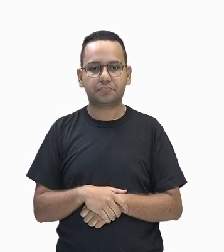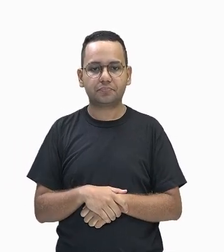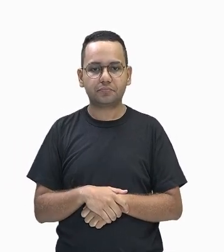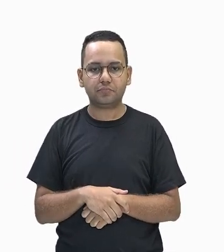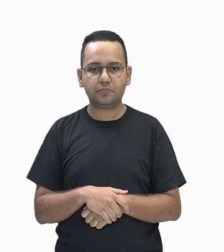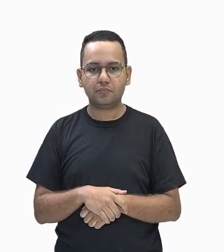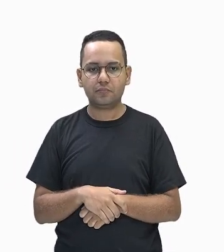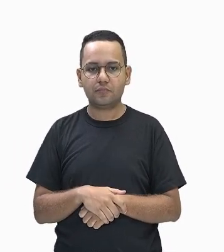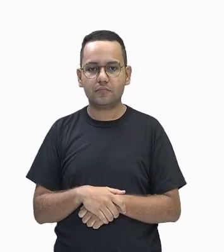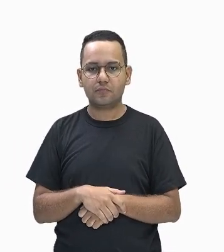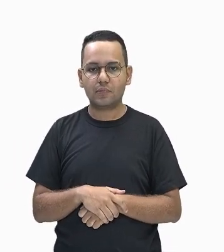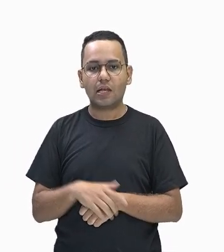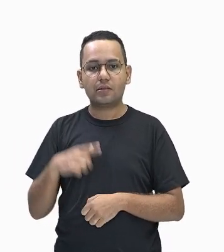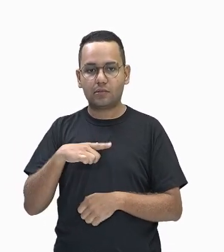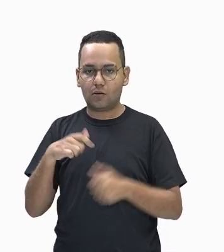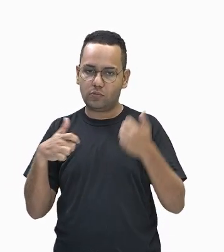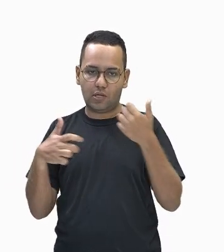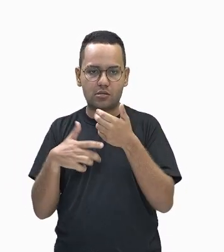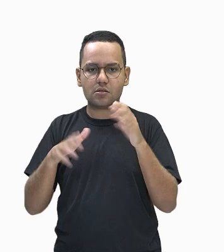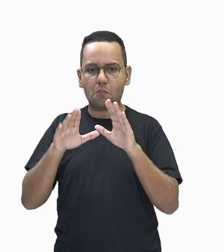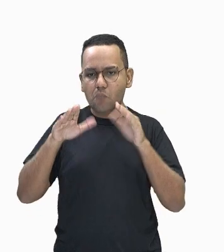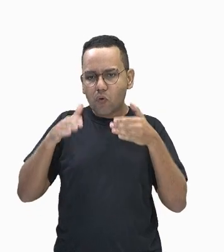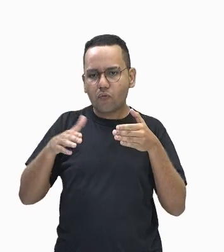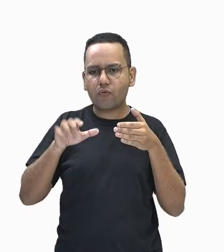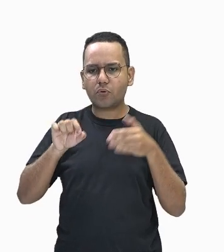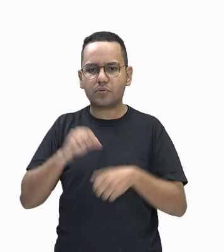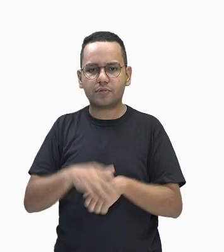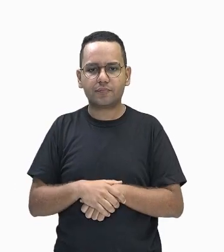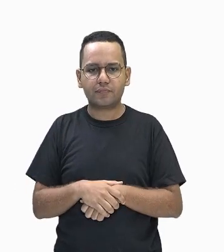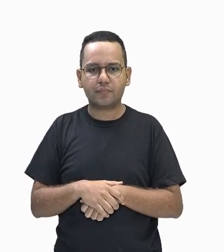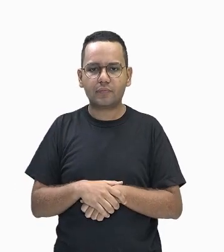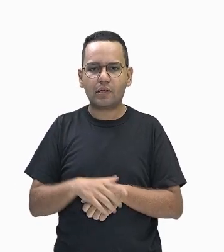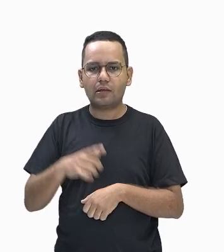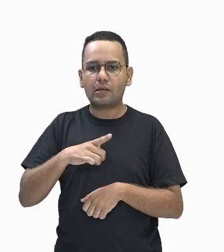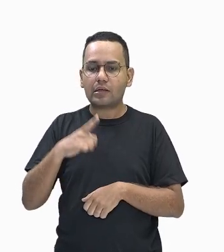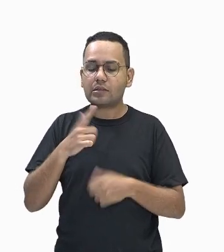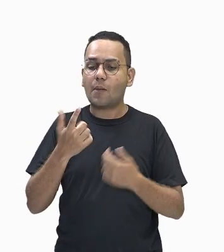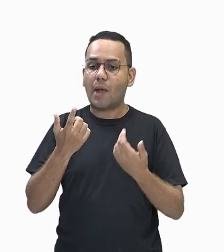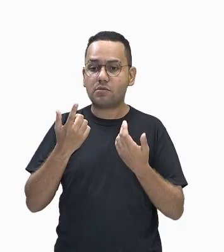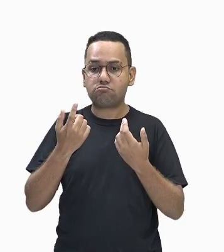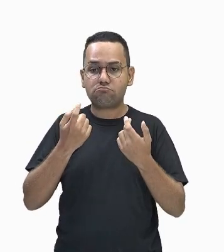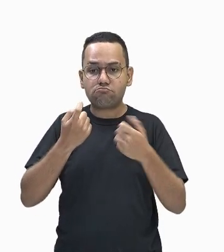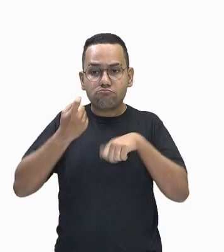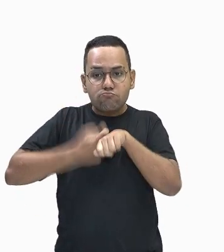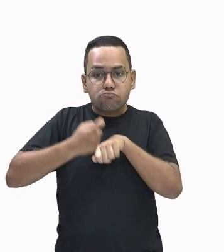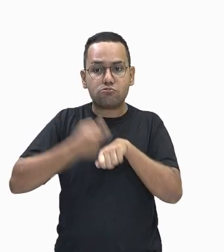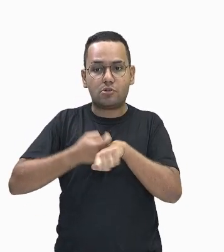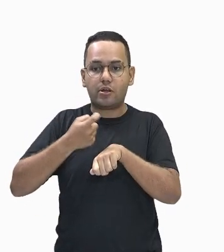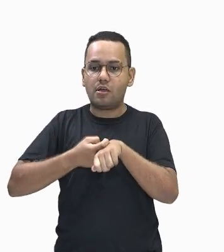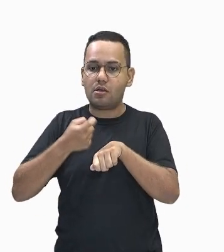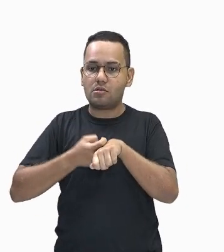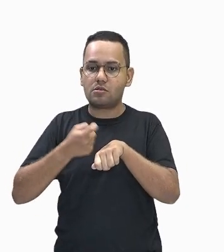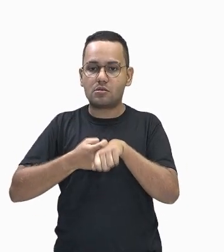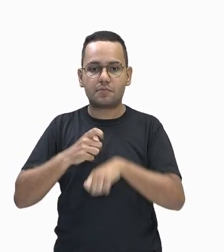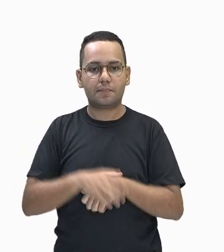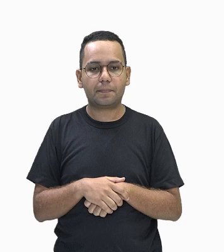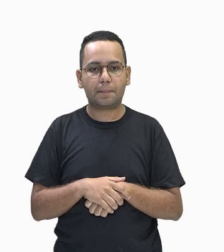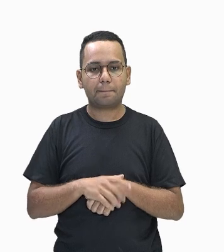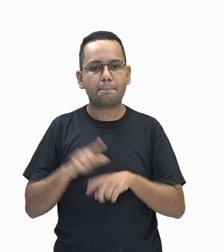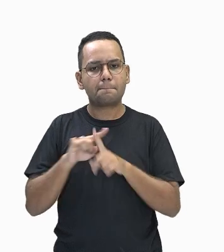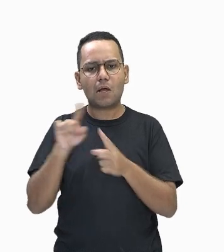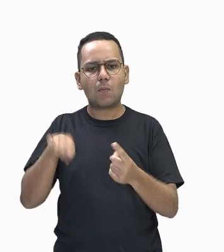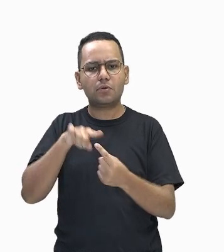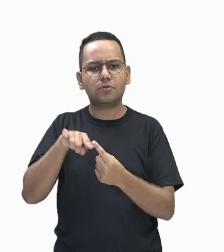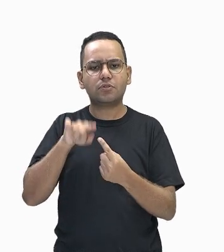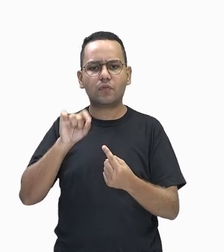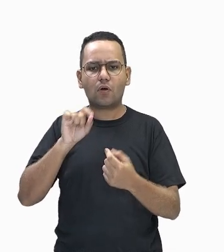tecido especializado e possui uma consistência rígida. A função é a de suporte de tecidos moles,